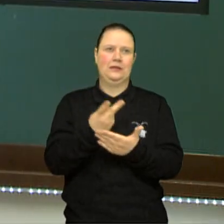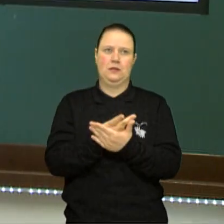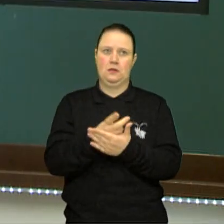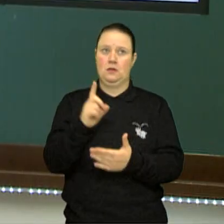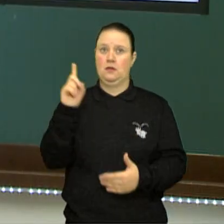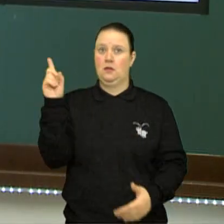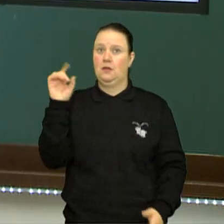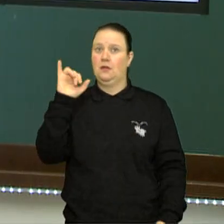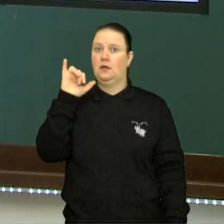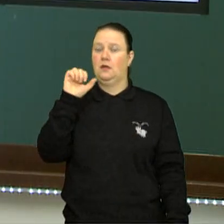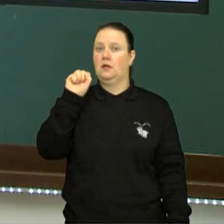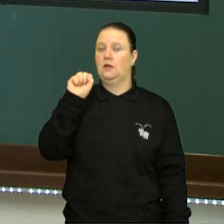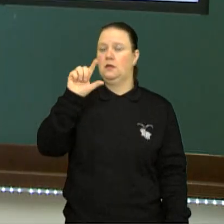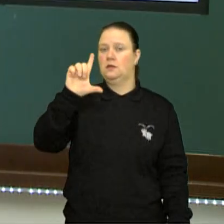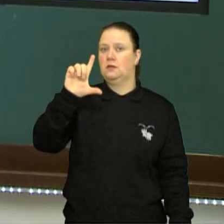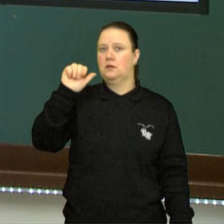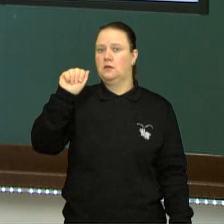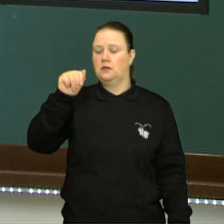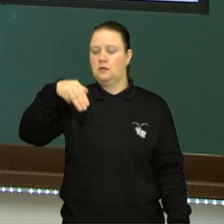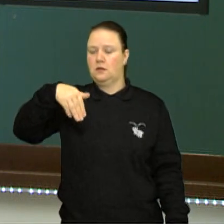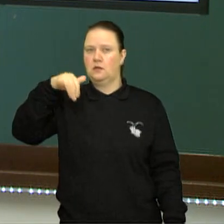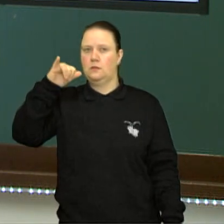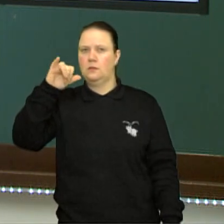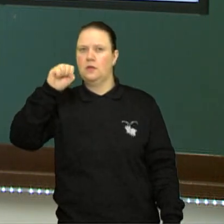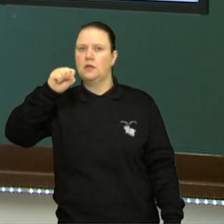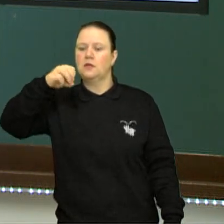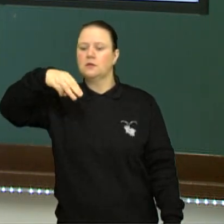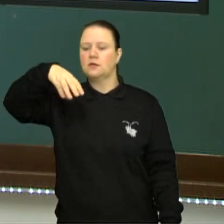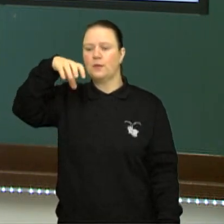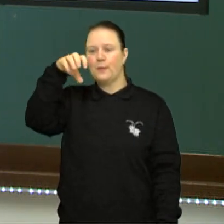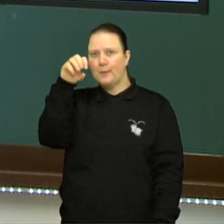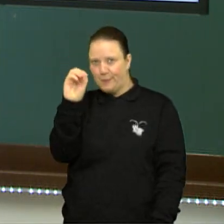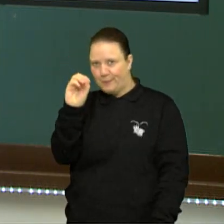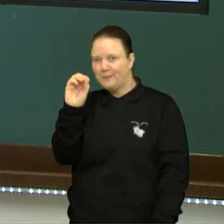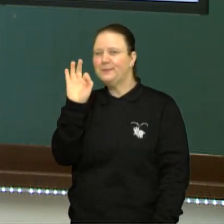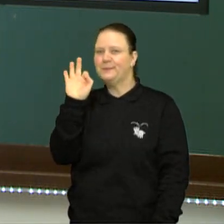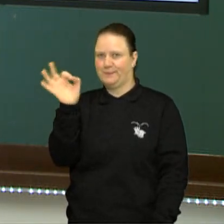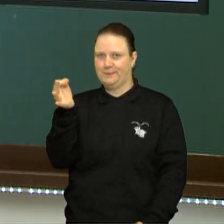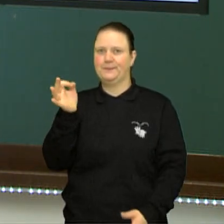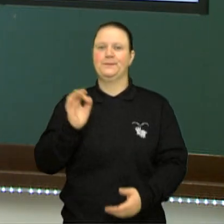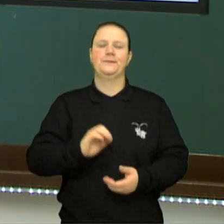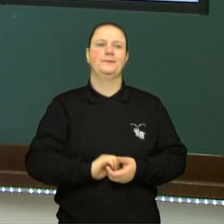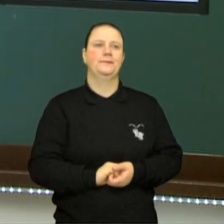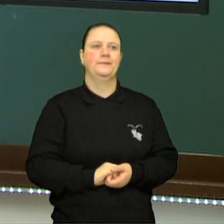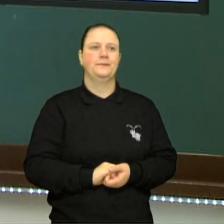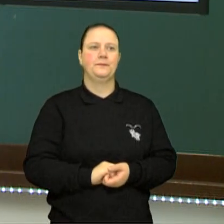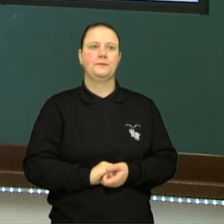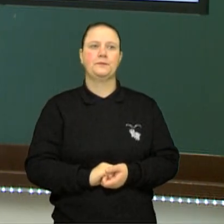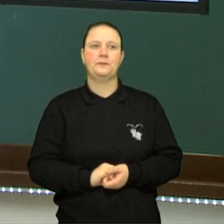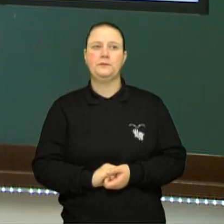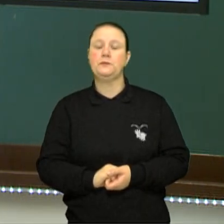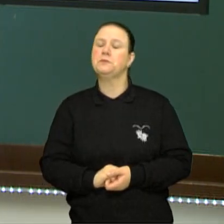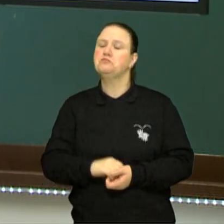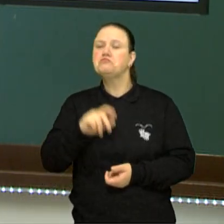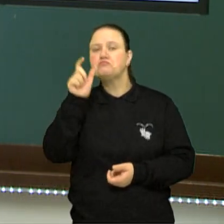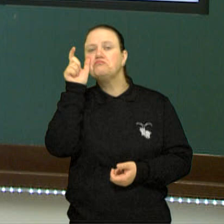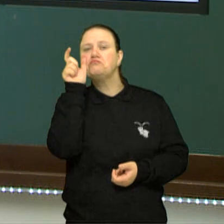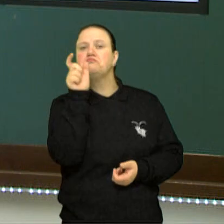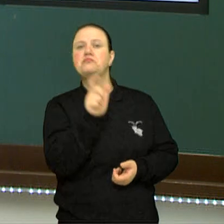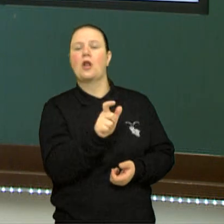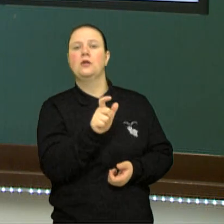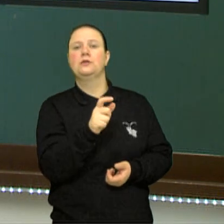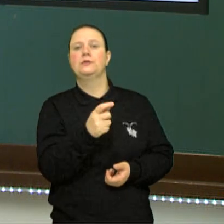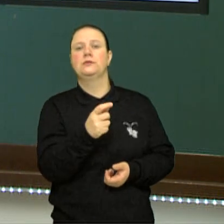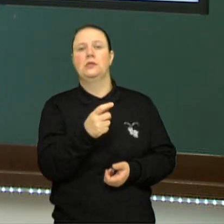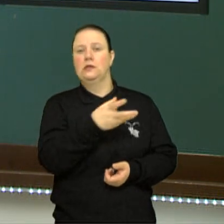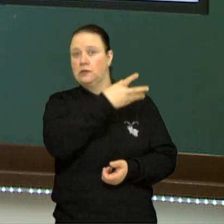esses: islamitas, maometanos ou muçulmanos, beleza? Uma coisa que é interessante para a gente não